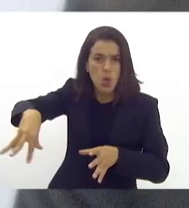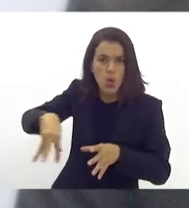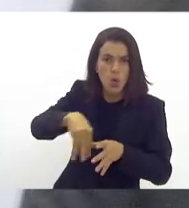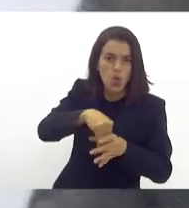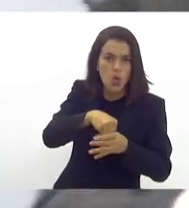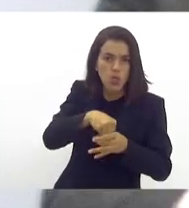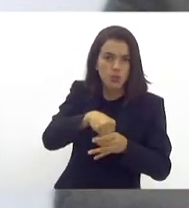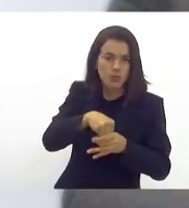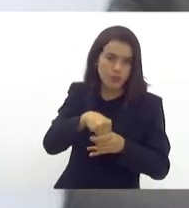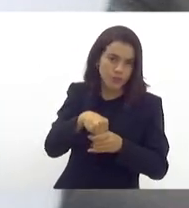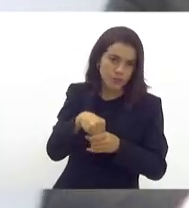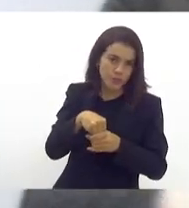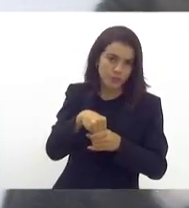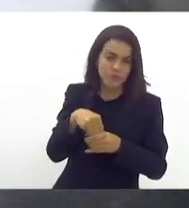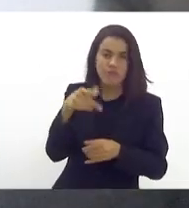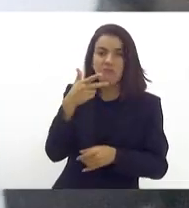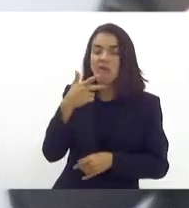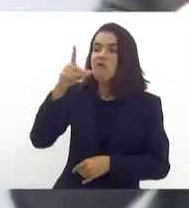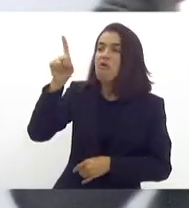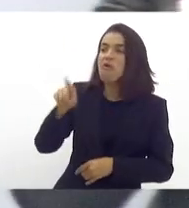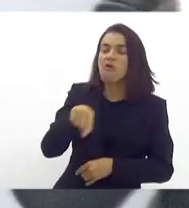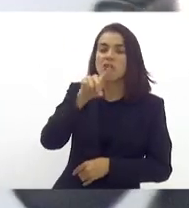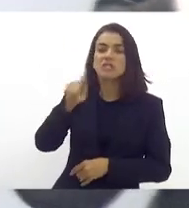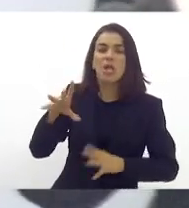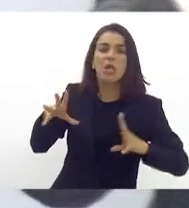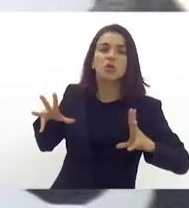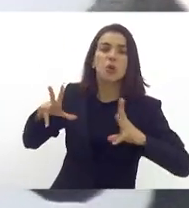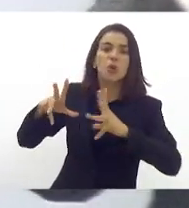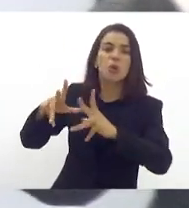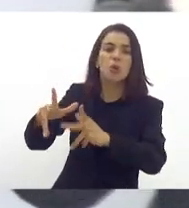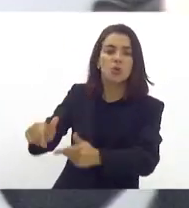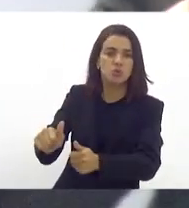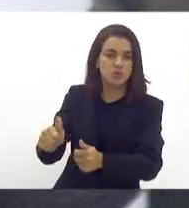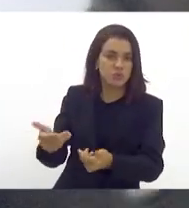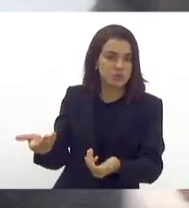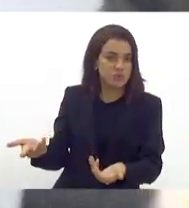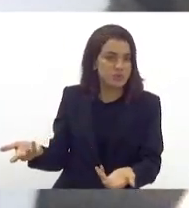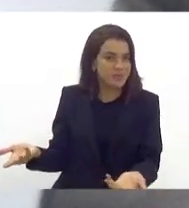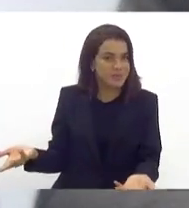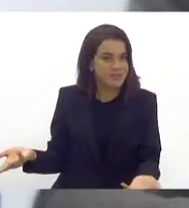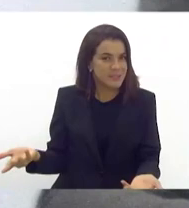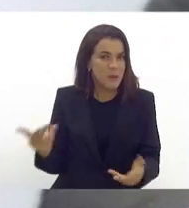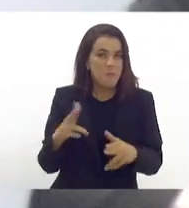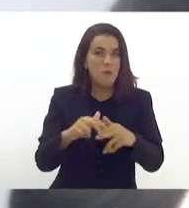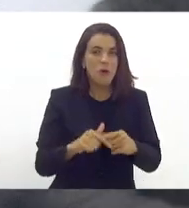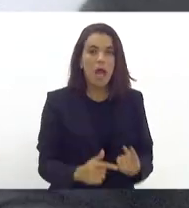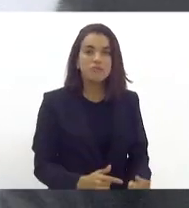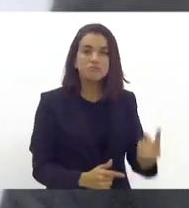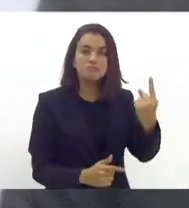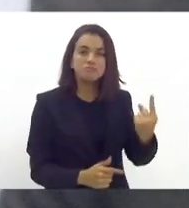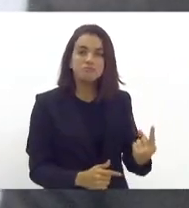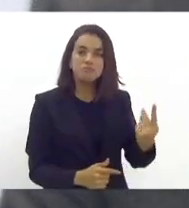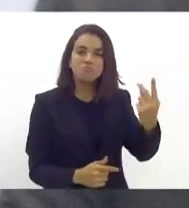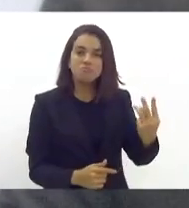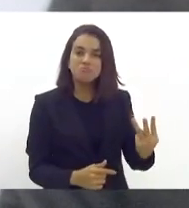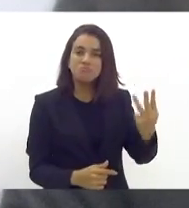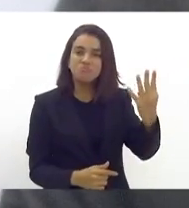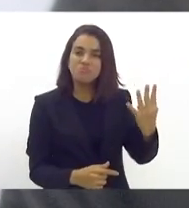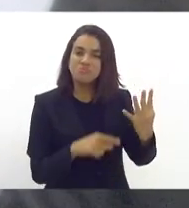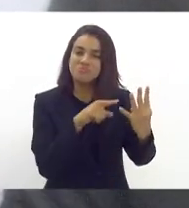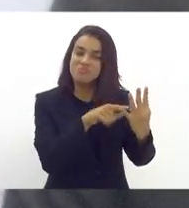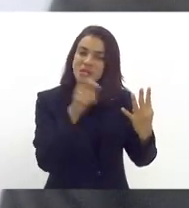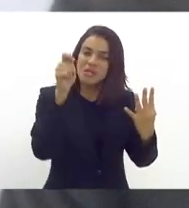bolo dizendo que eu vou cancelar todo mundo porque X tem